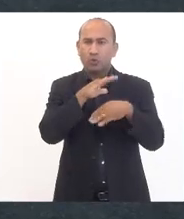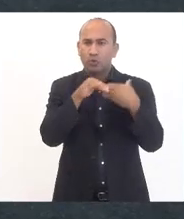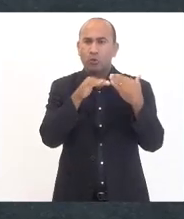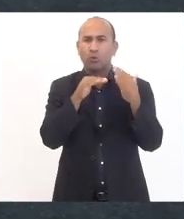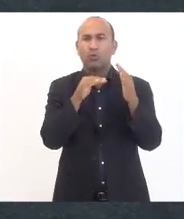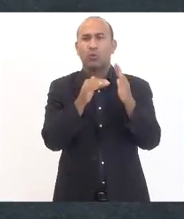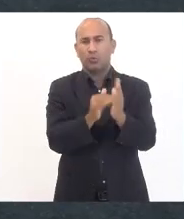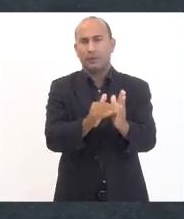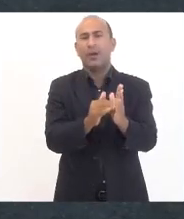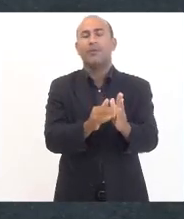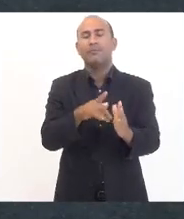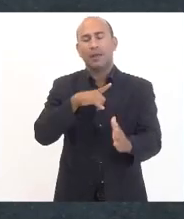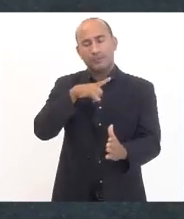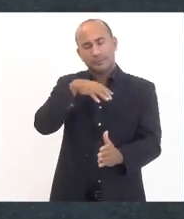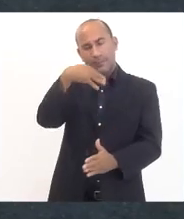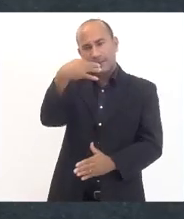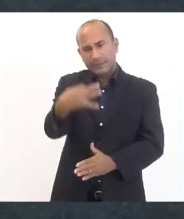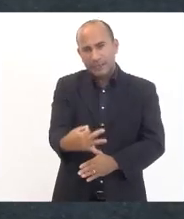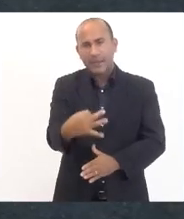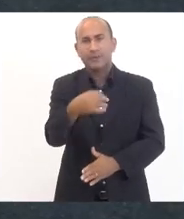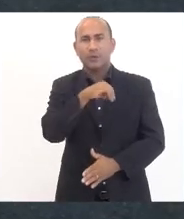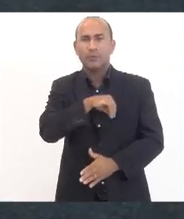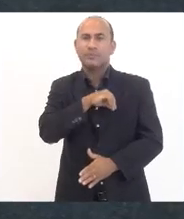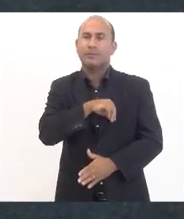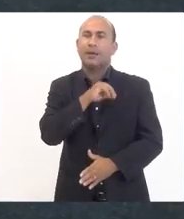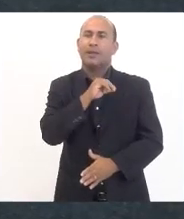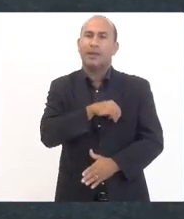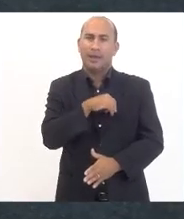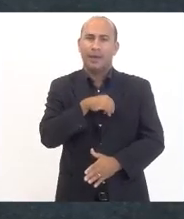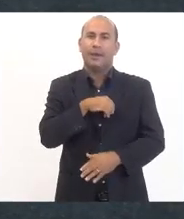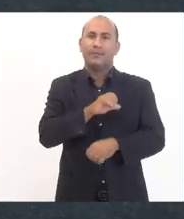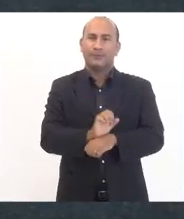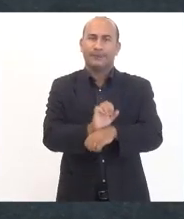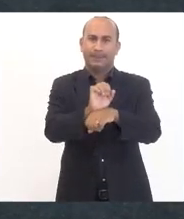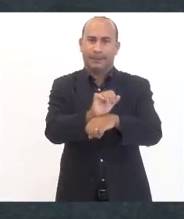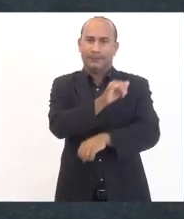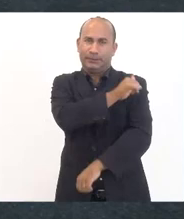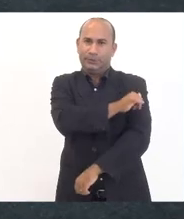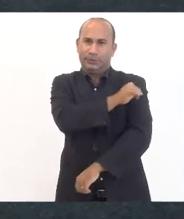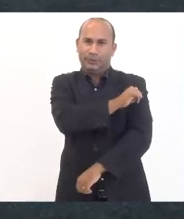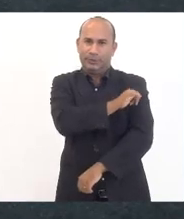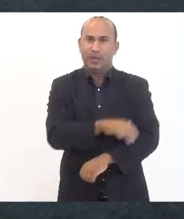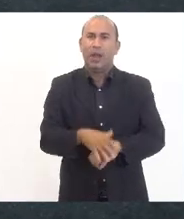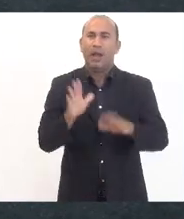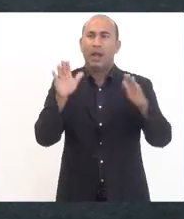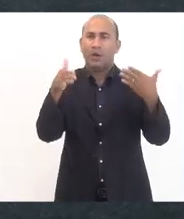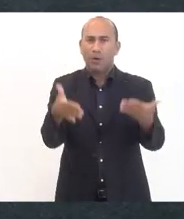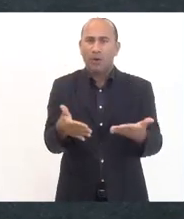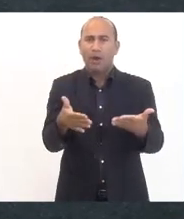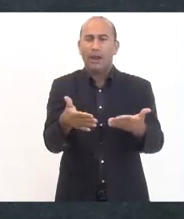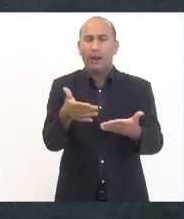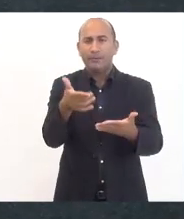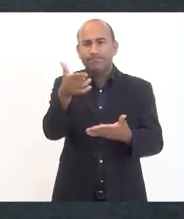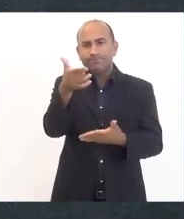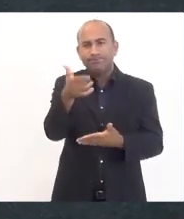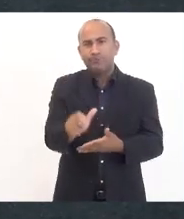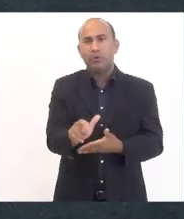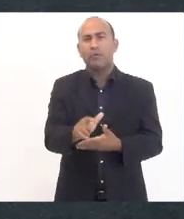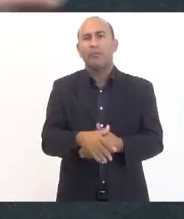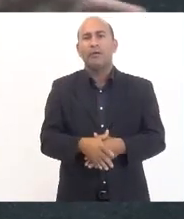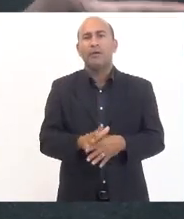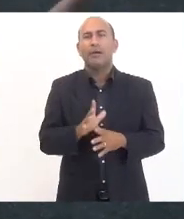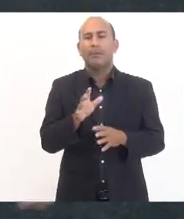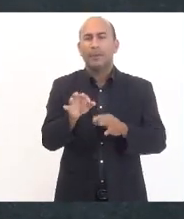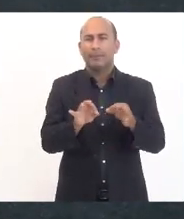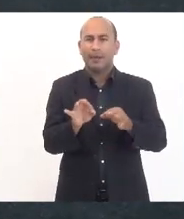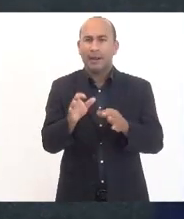unanimidade, garantindo piso salarial no estado do Rio de Janeiro. Então agora é mais um passo e esse